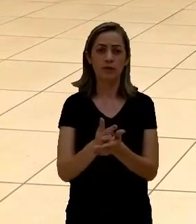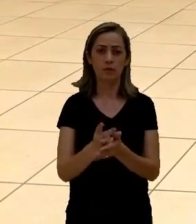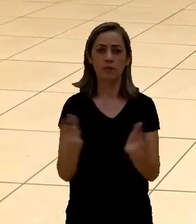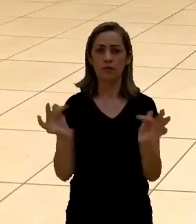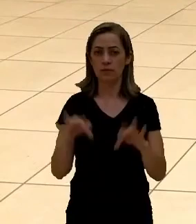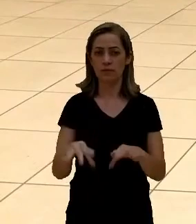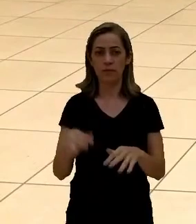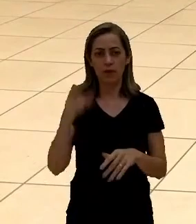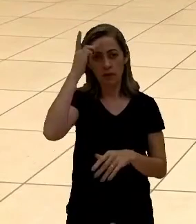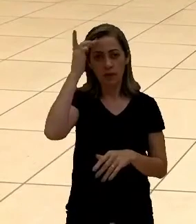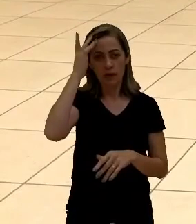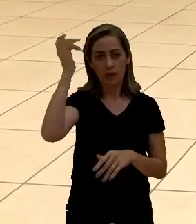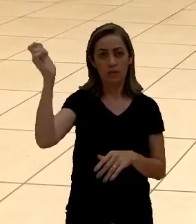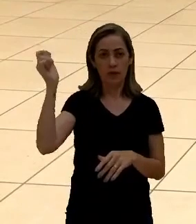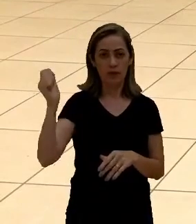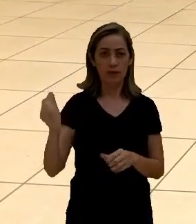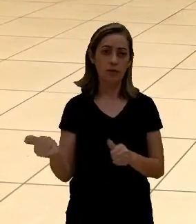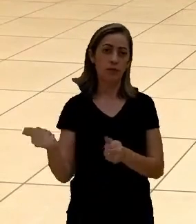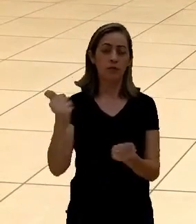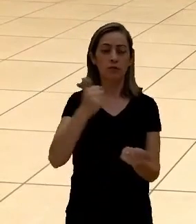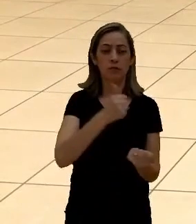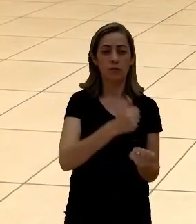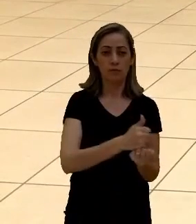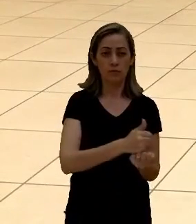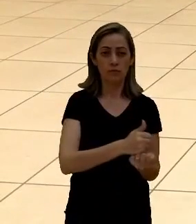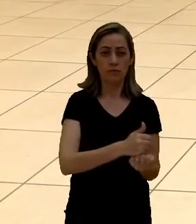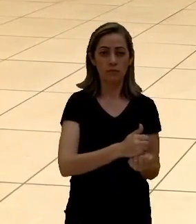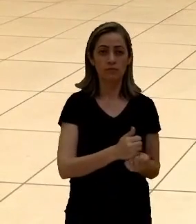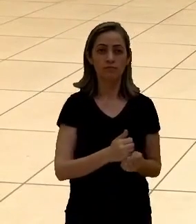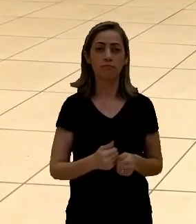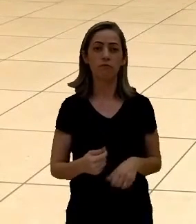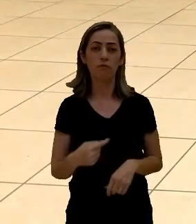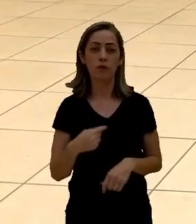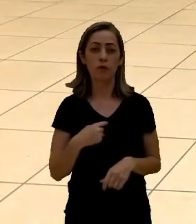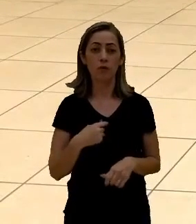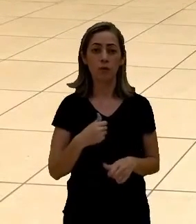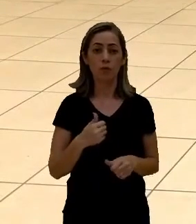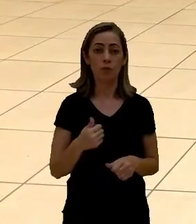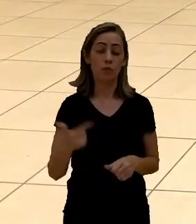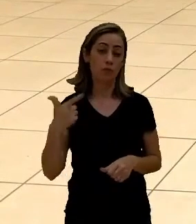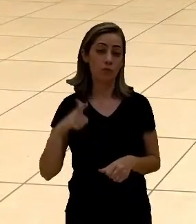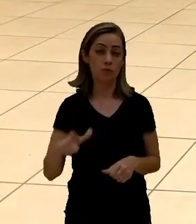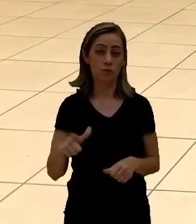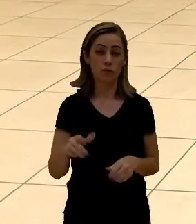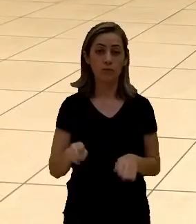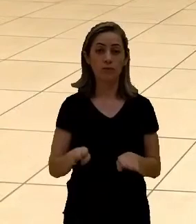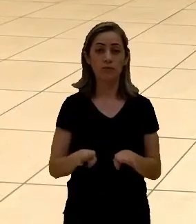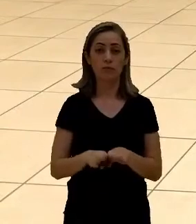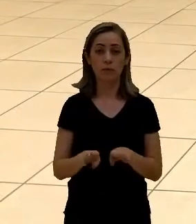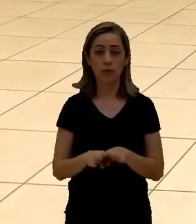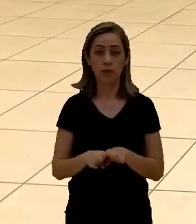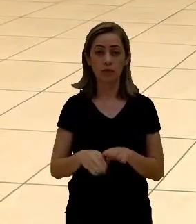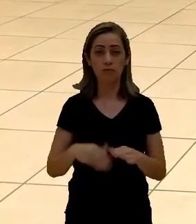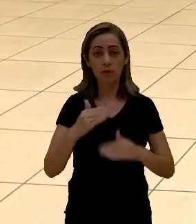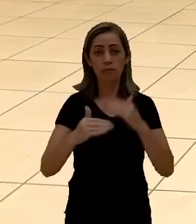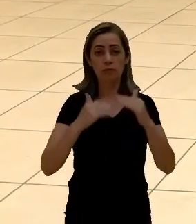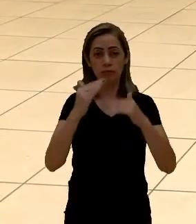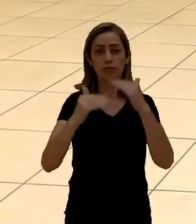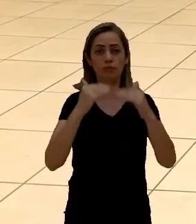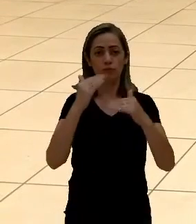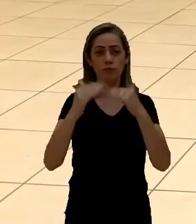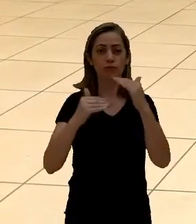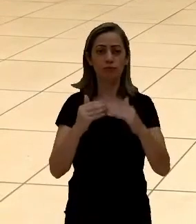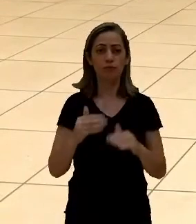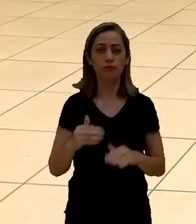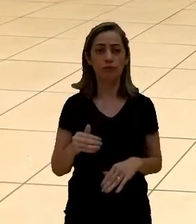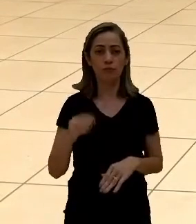diácono venha para me substituir assim como eu substituí um outro diácono né então é um processo cíclico e que